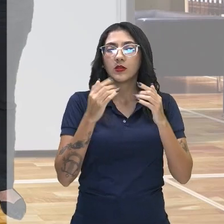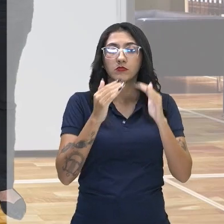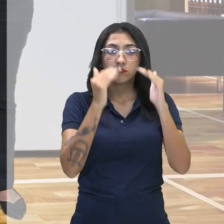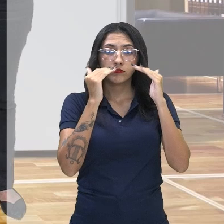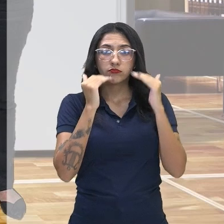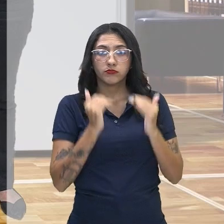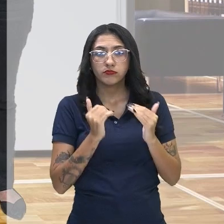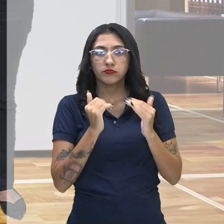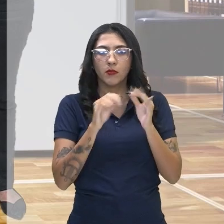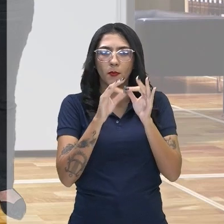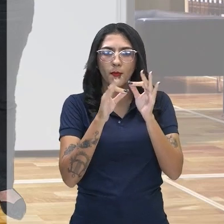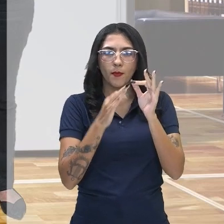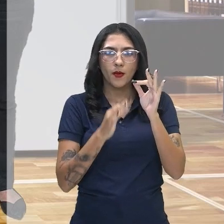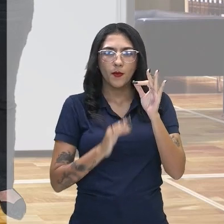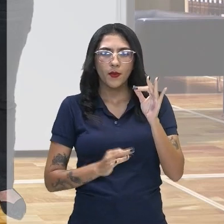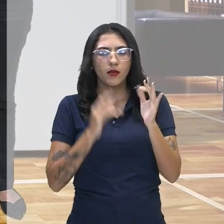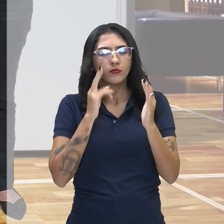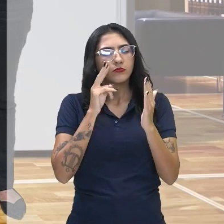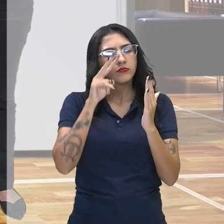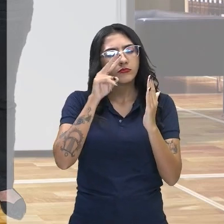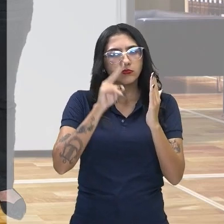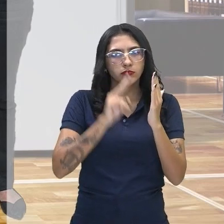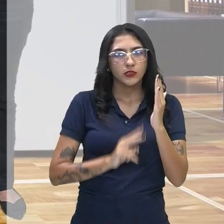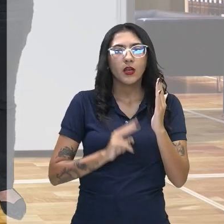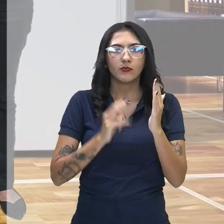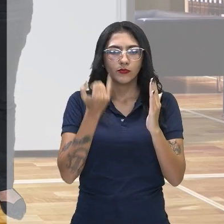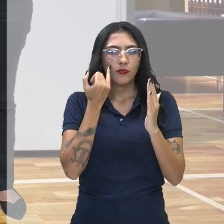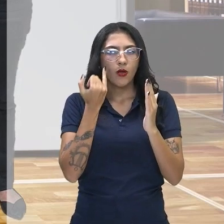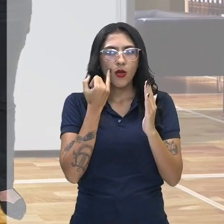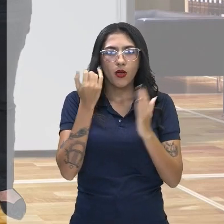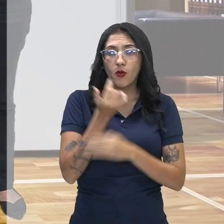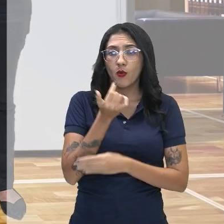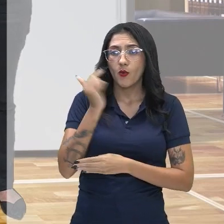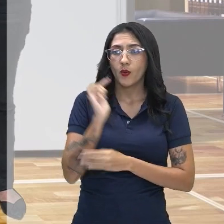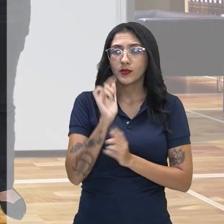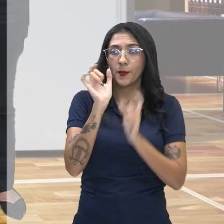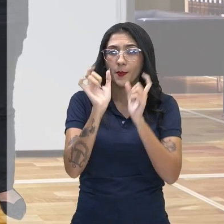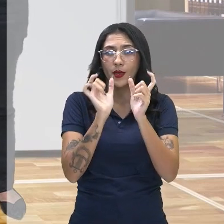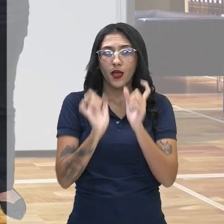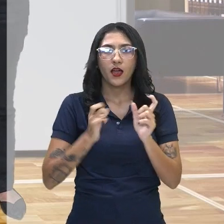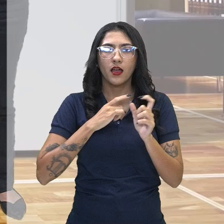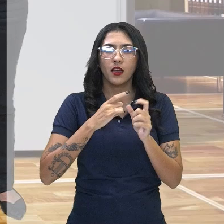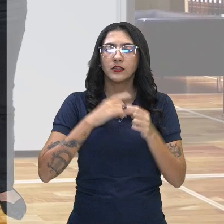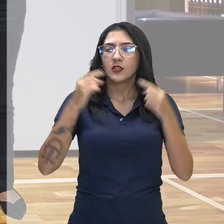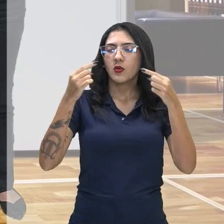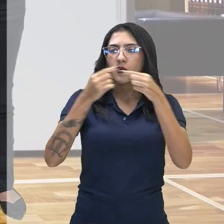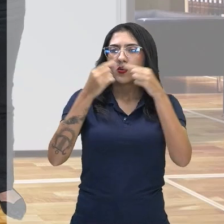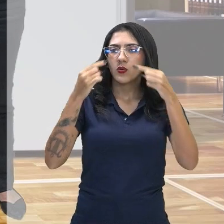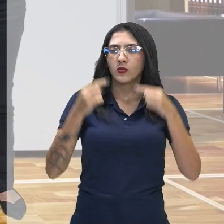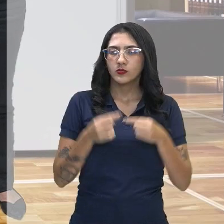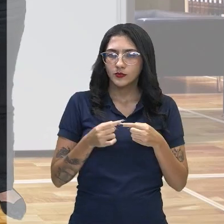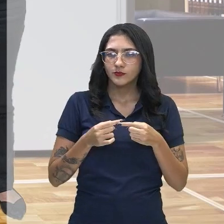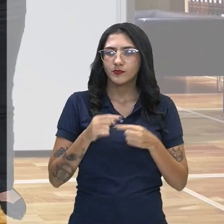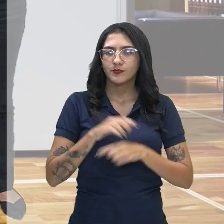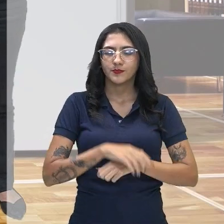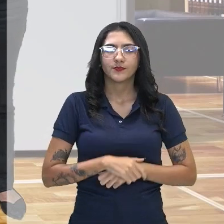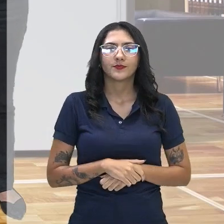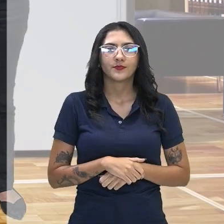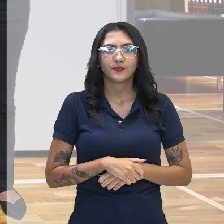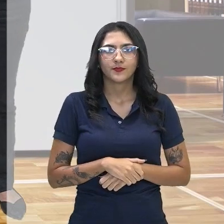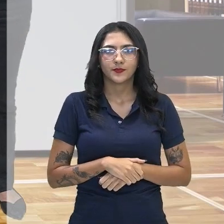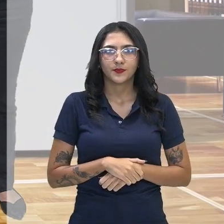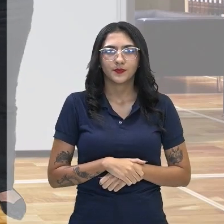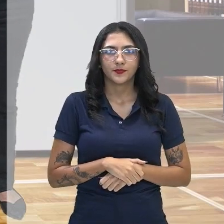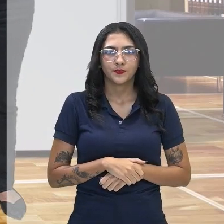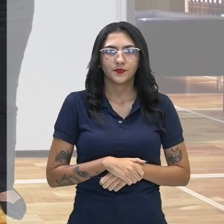agora e confirma, vê se é isso mesmo, vê se tem alguma outra palavra que se relaciona a esse assunto que você já confirmou, certo?